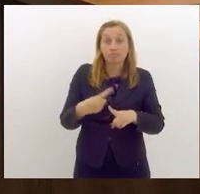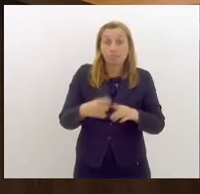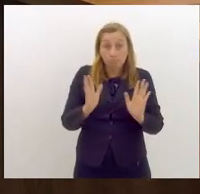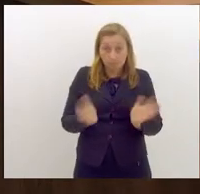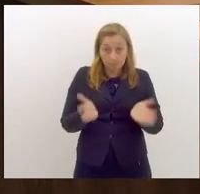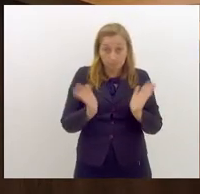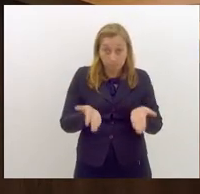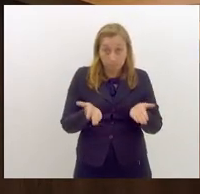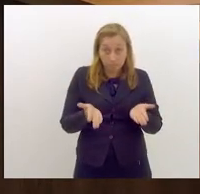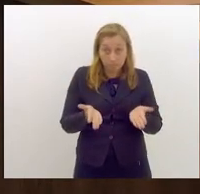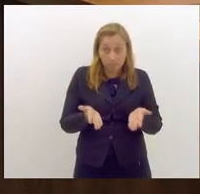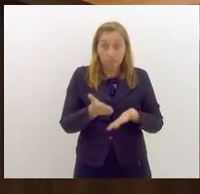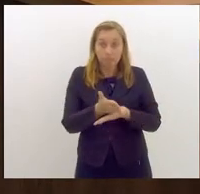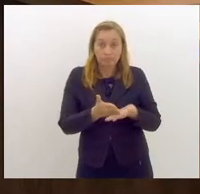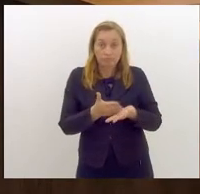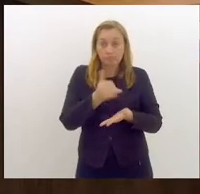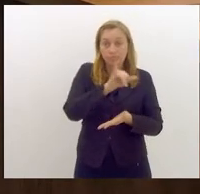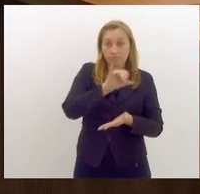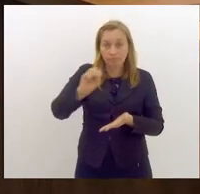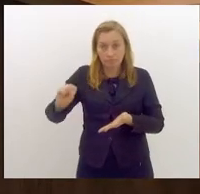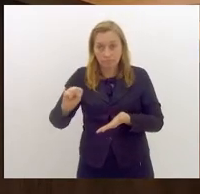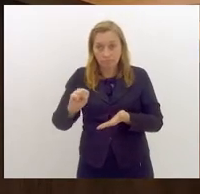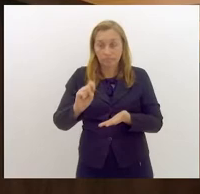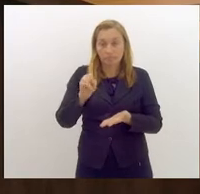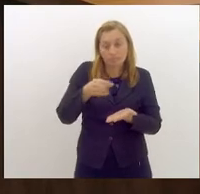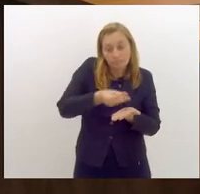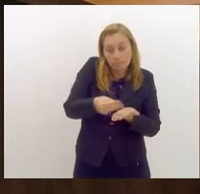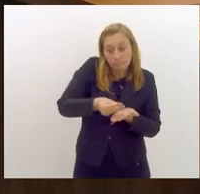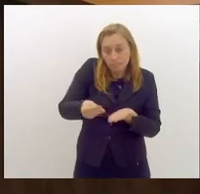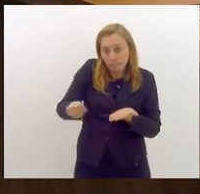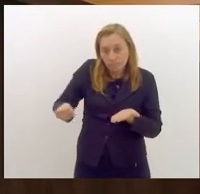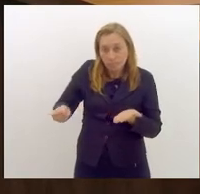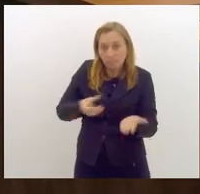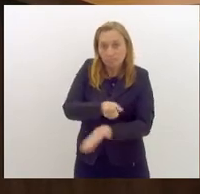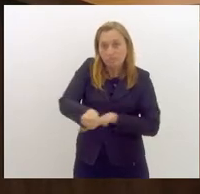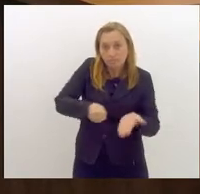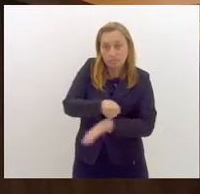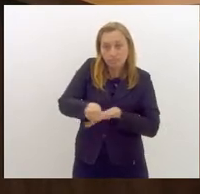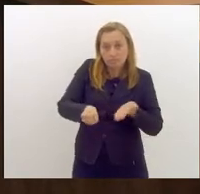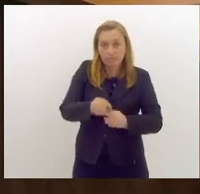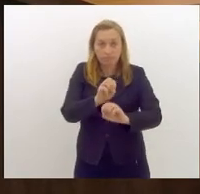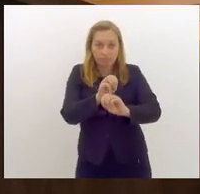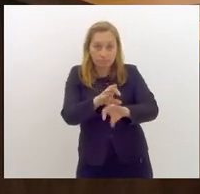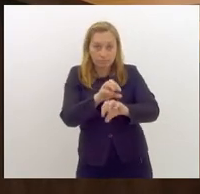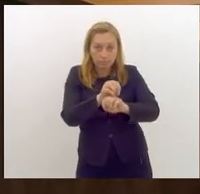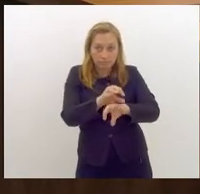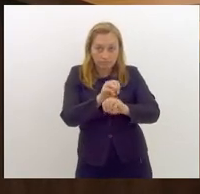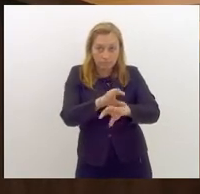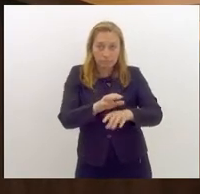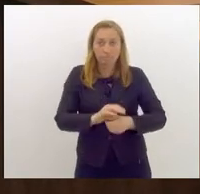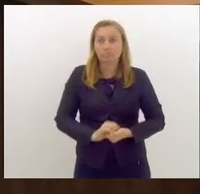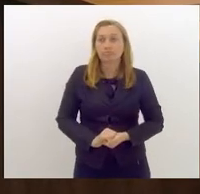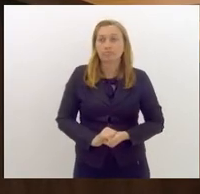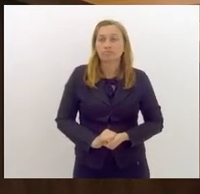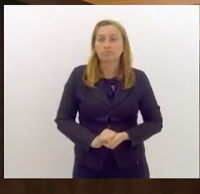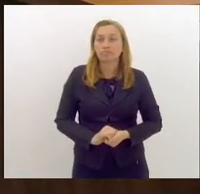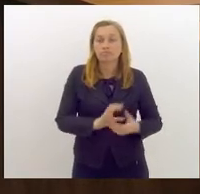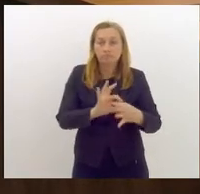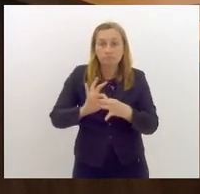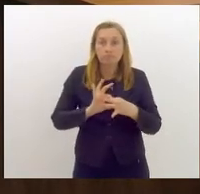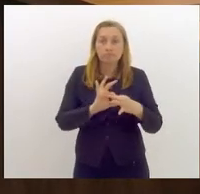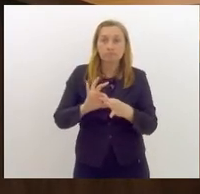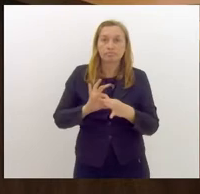uma parte do ICMS é distribuído com base em critérios educacionais e a união